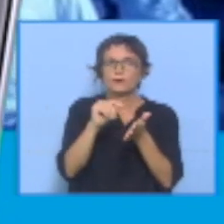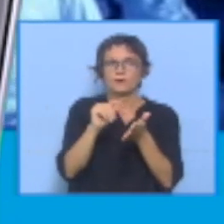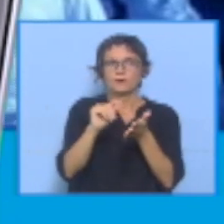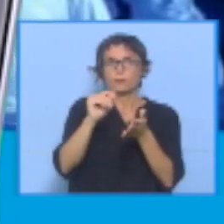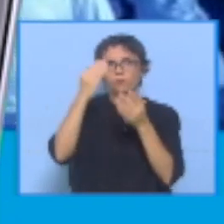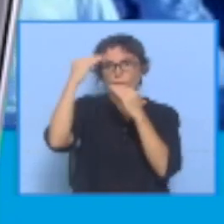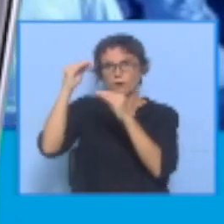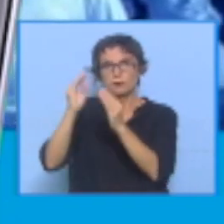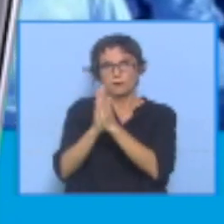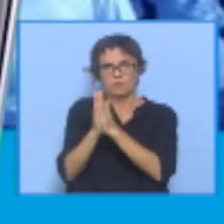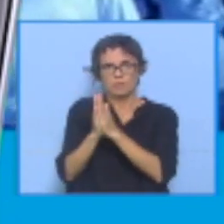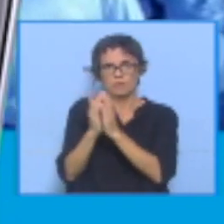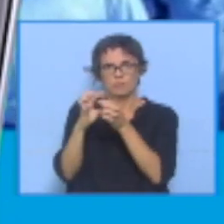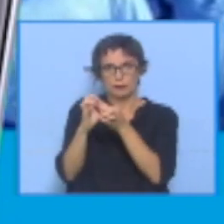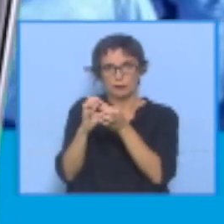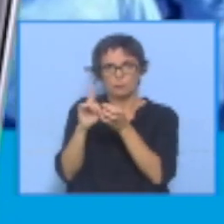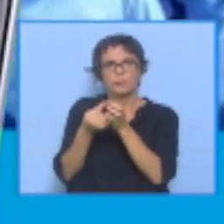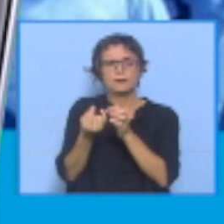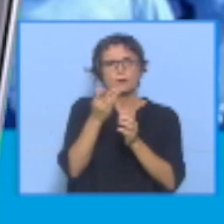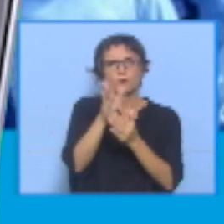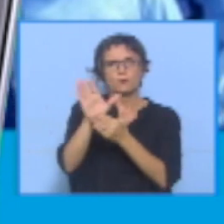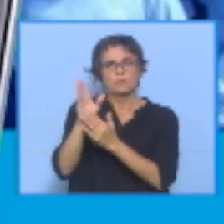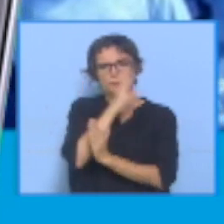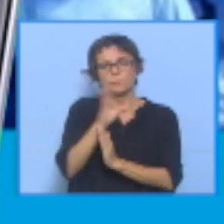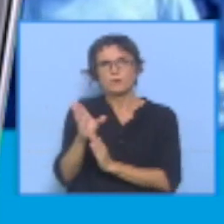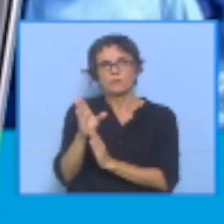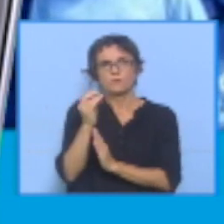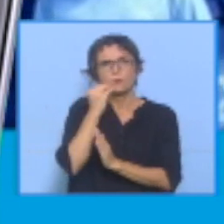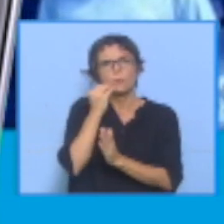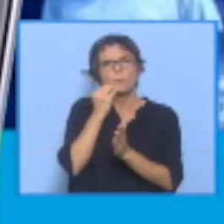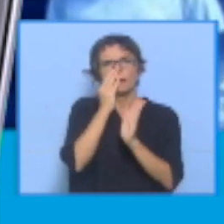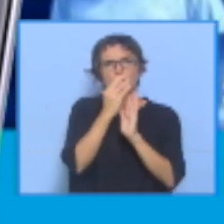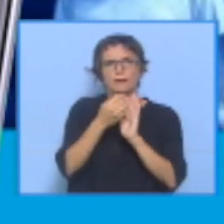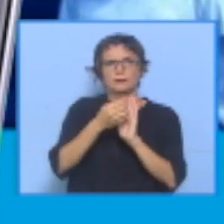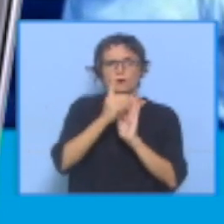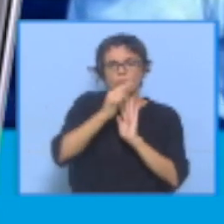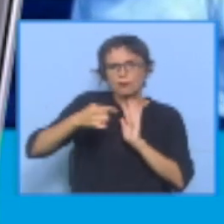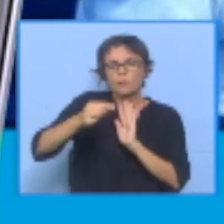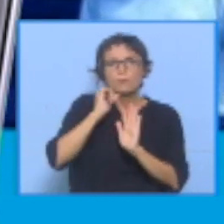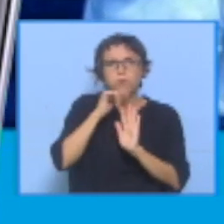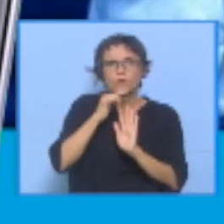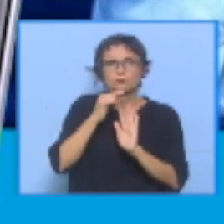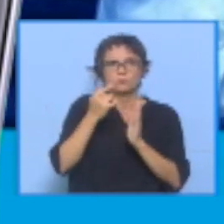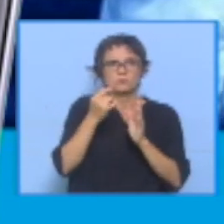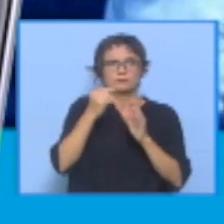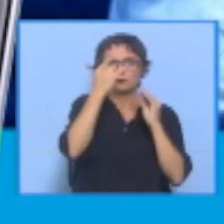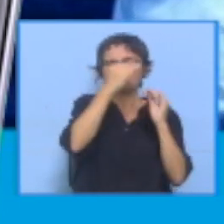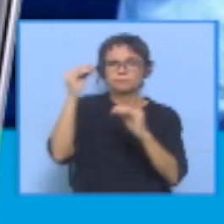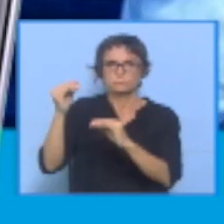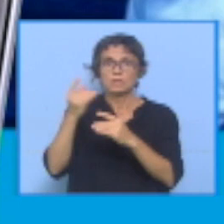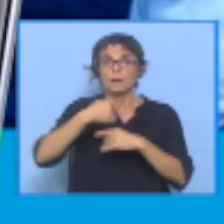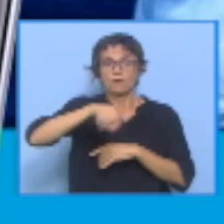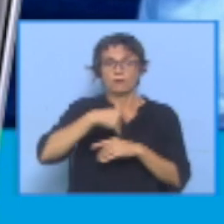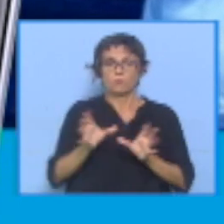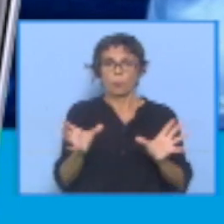outra e depois exemplos práticos, como é que a palavra pode ser posta em prática no dia-a-dia. E diz-nos, enquanto comunidades